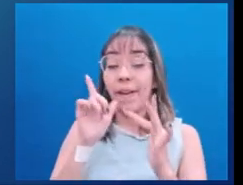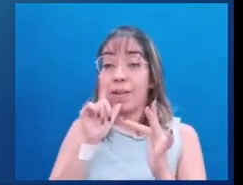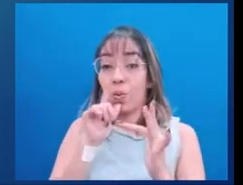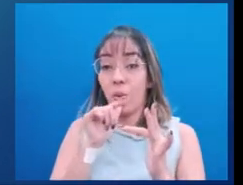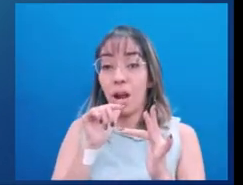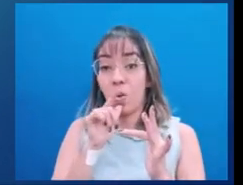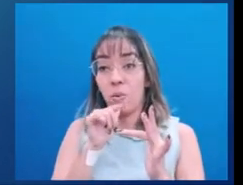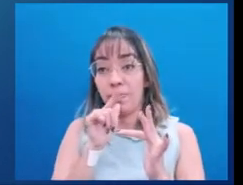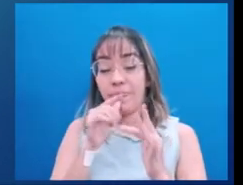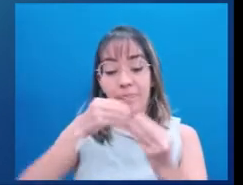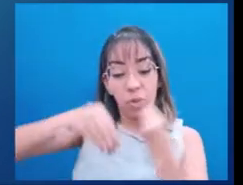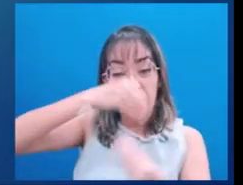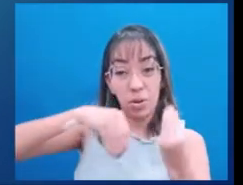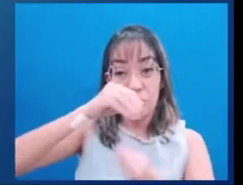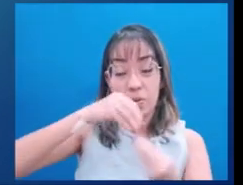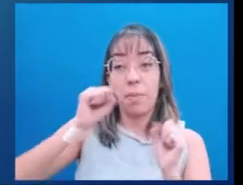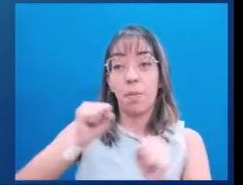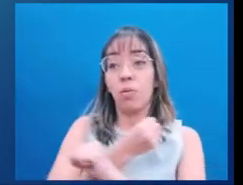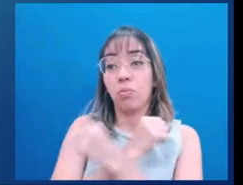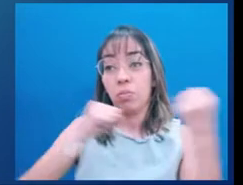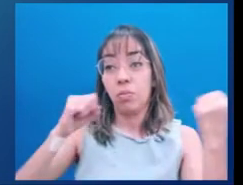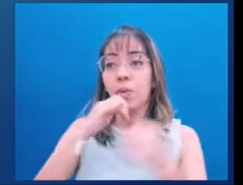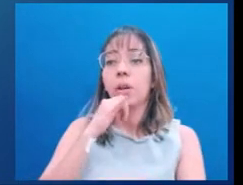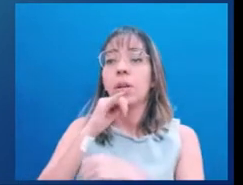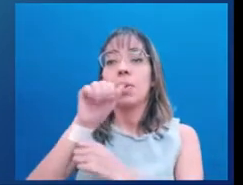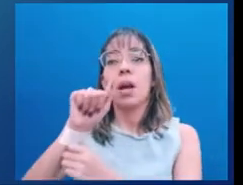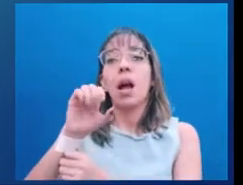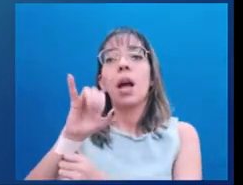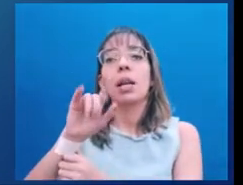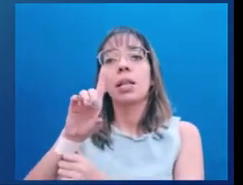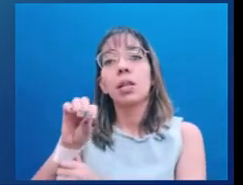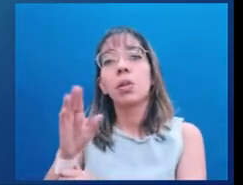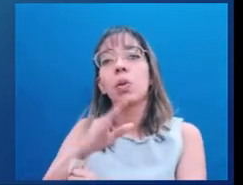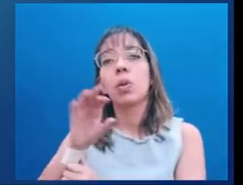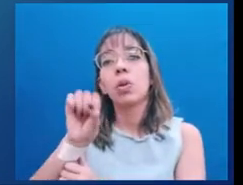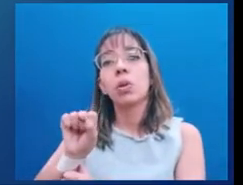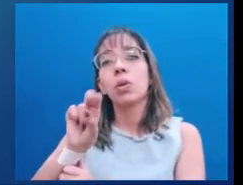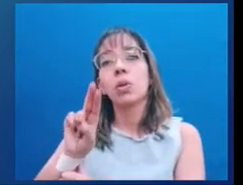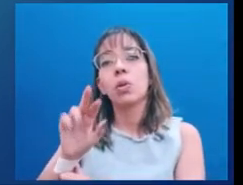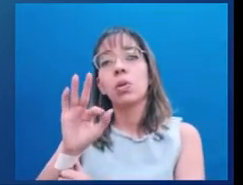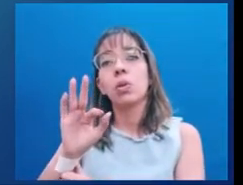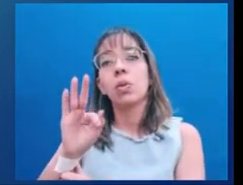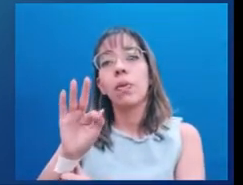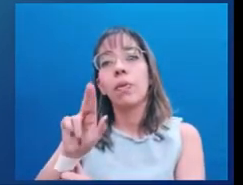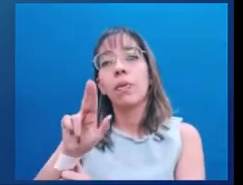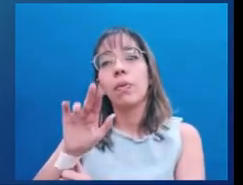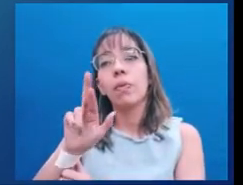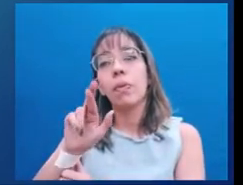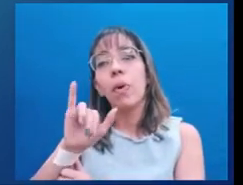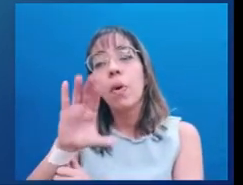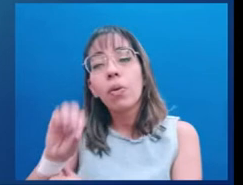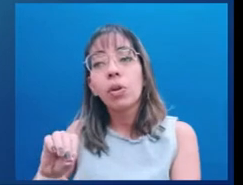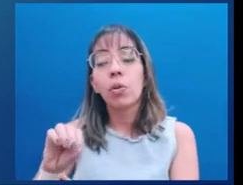ou que podem formar misturas explosivas com a água. Exemplo, ácido sulfúrico, né? A reatividade aí